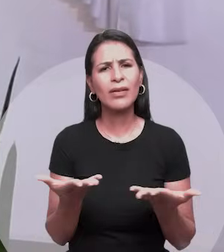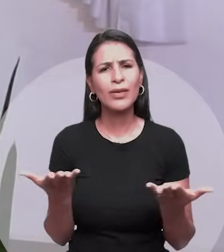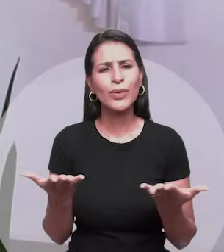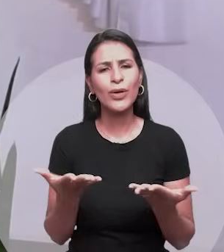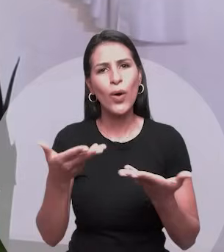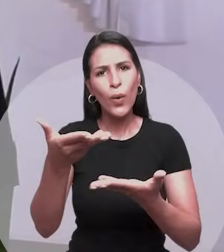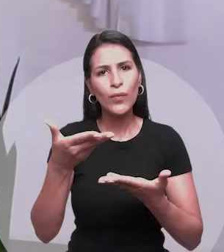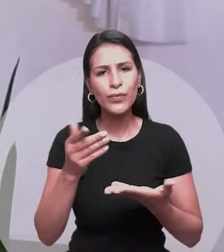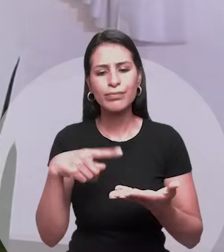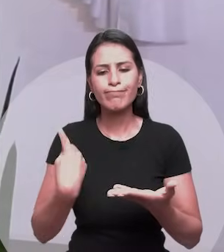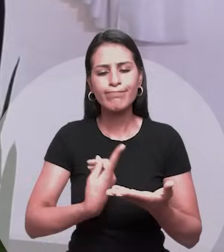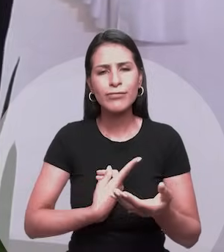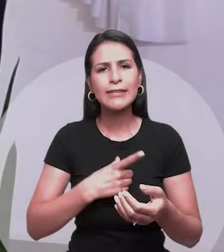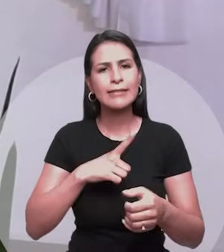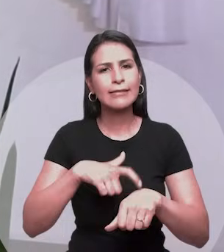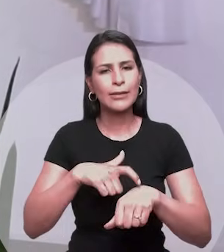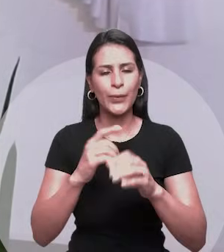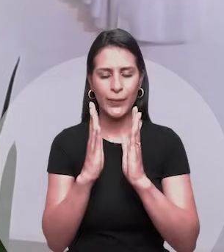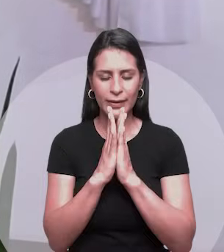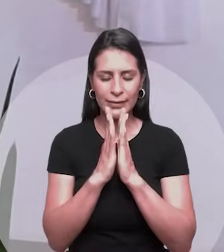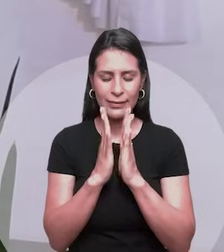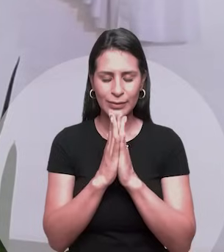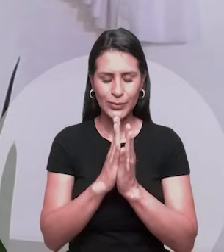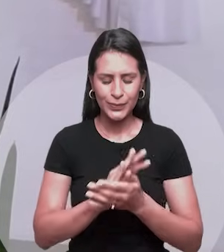para um momento de oração. Oremos.